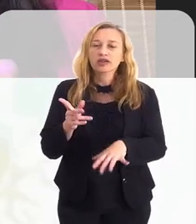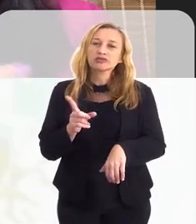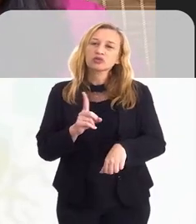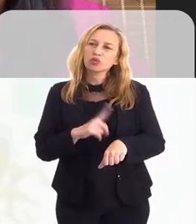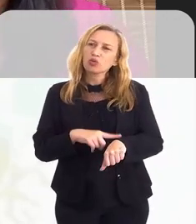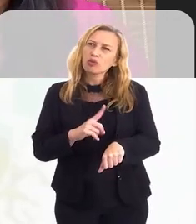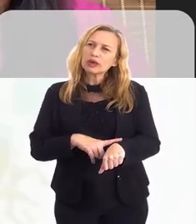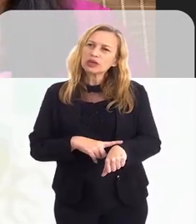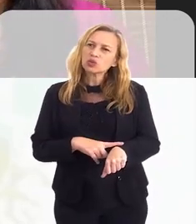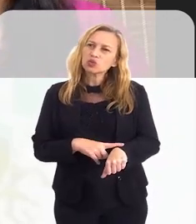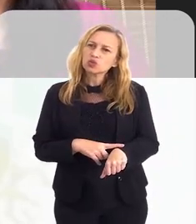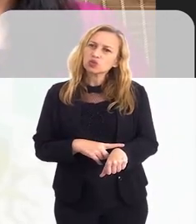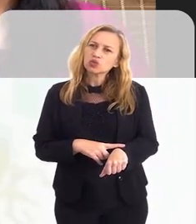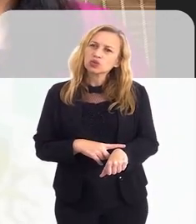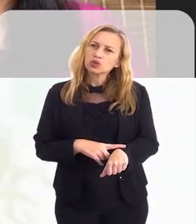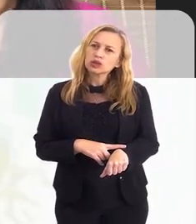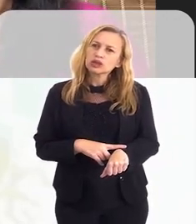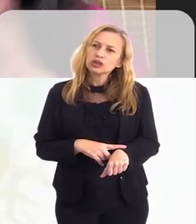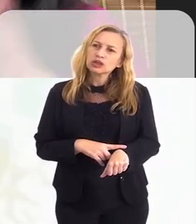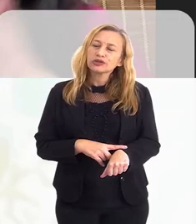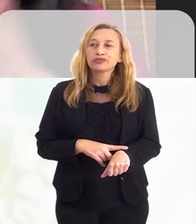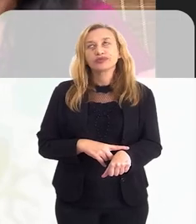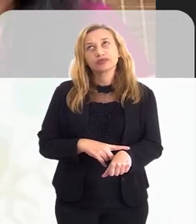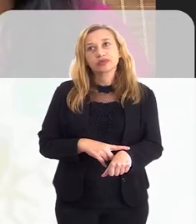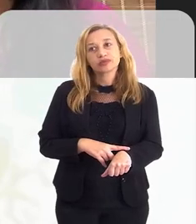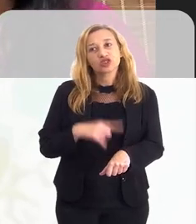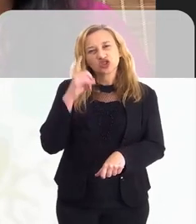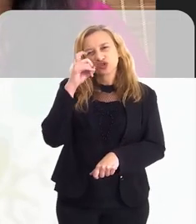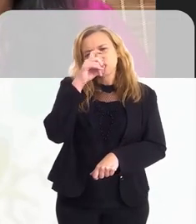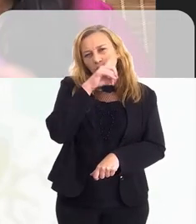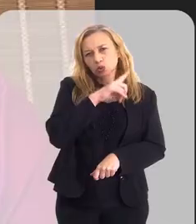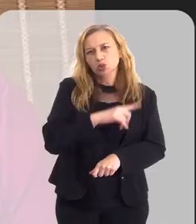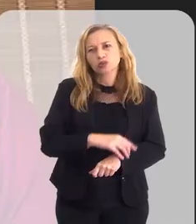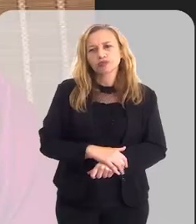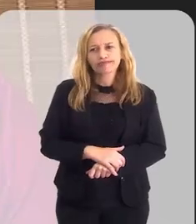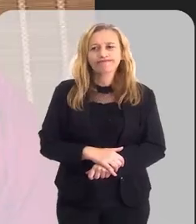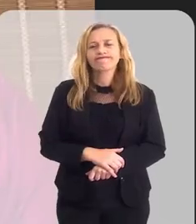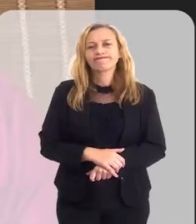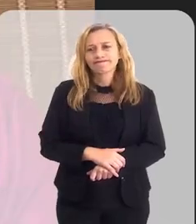está num momento assim complicado.